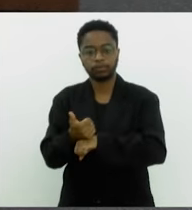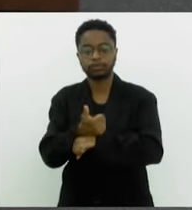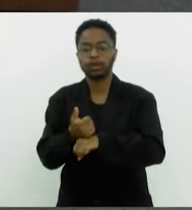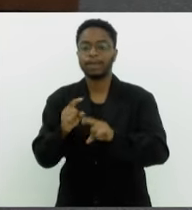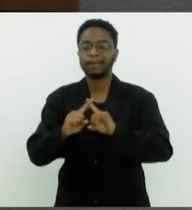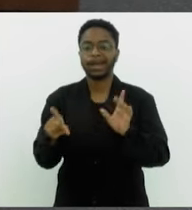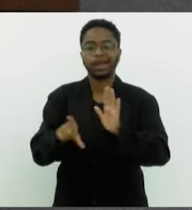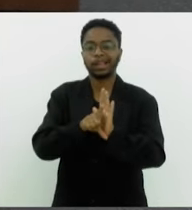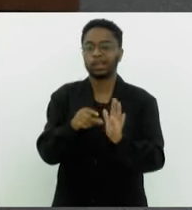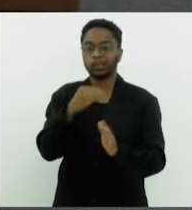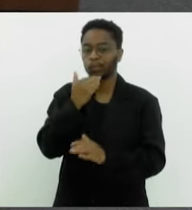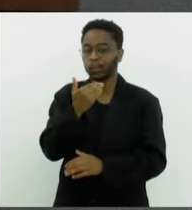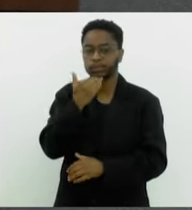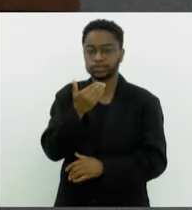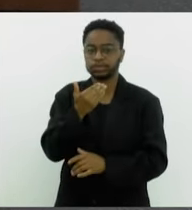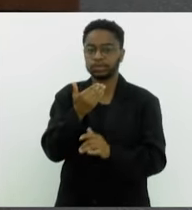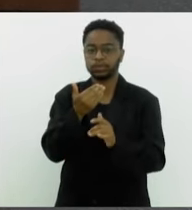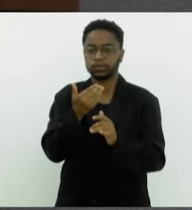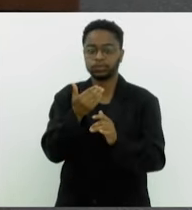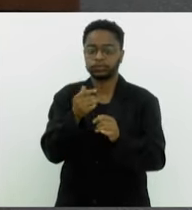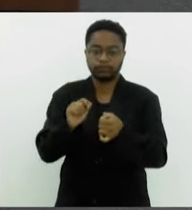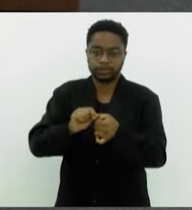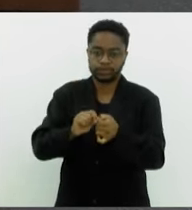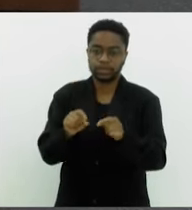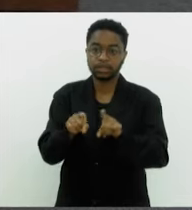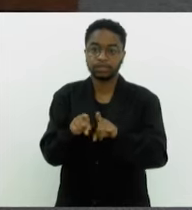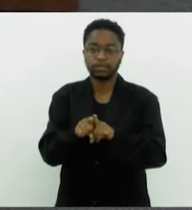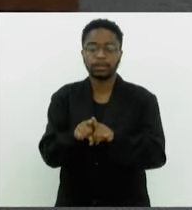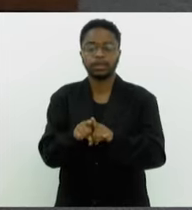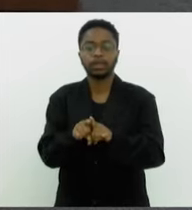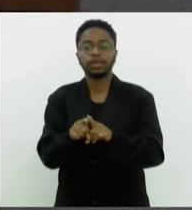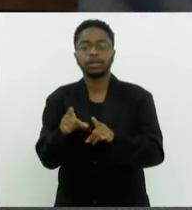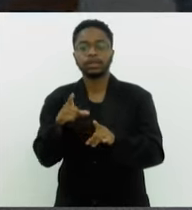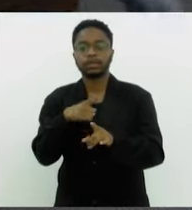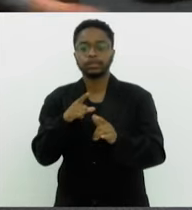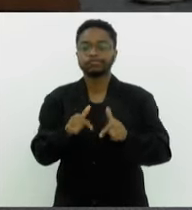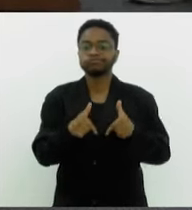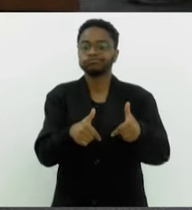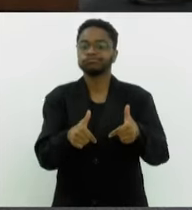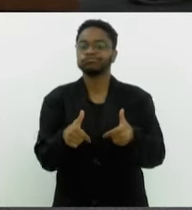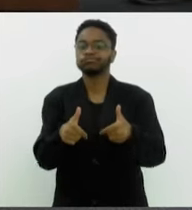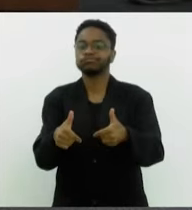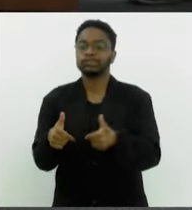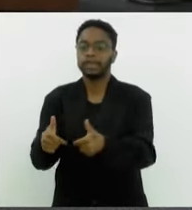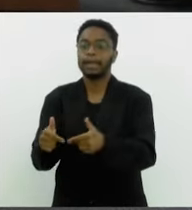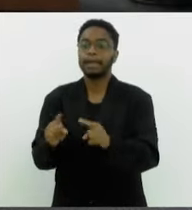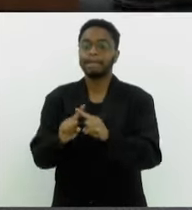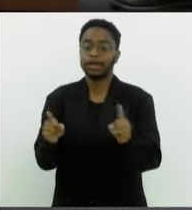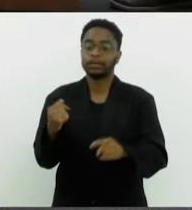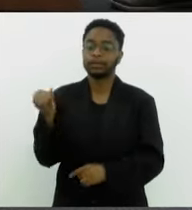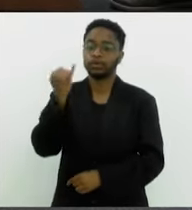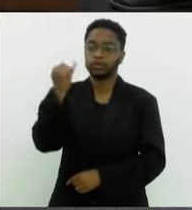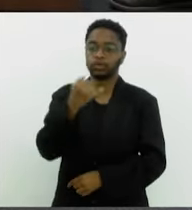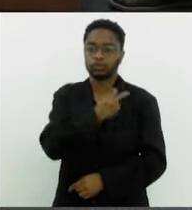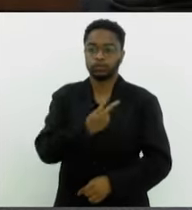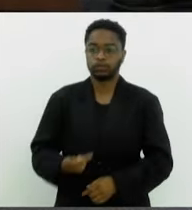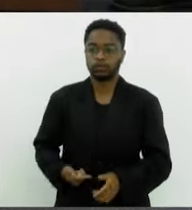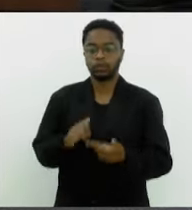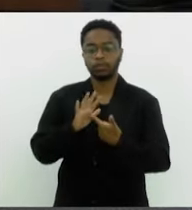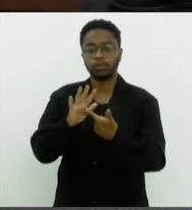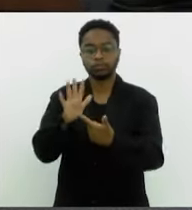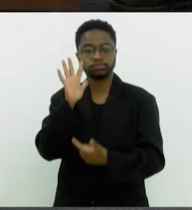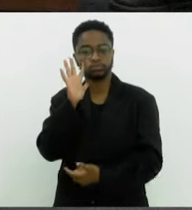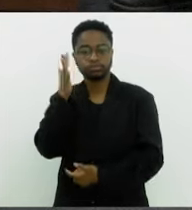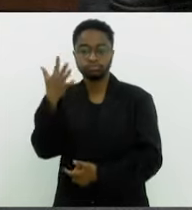colocada em prática, o governo coloca a questão do vício de iniciativa, mas também é importante que o governo apresente uma solução. Nesse sentido, eu